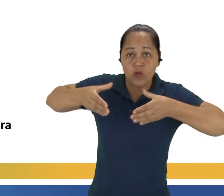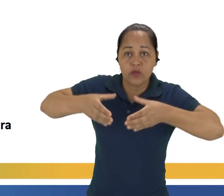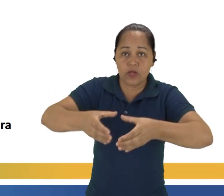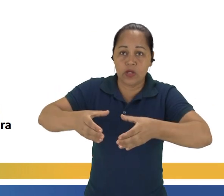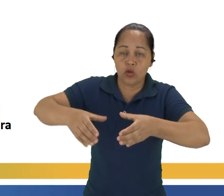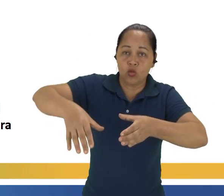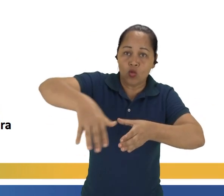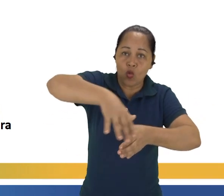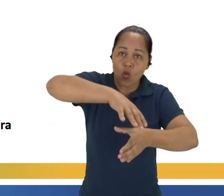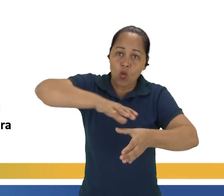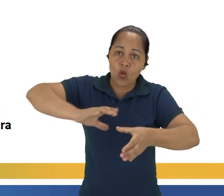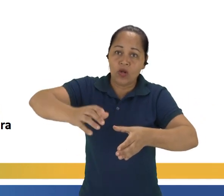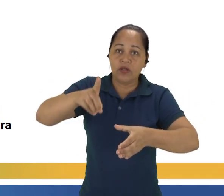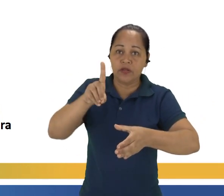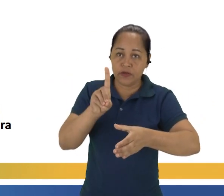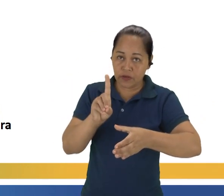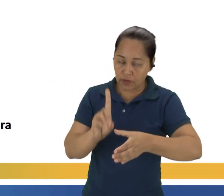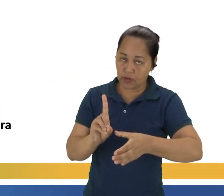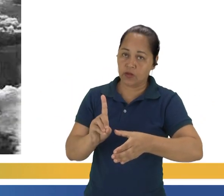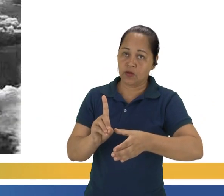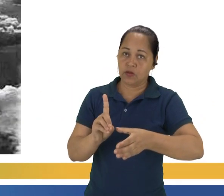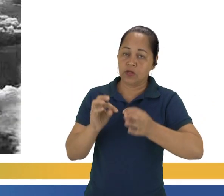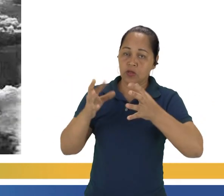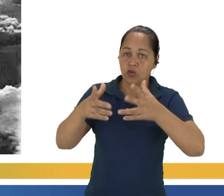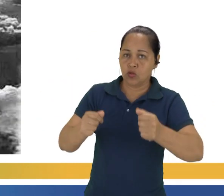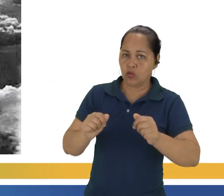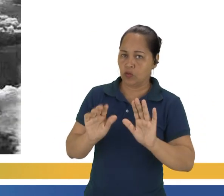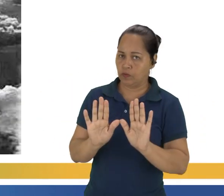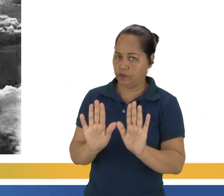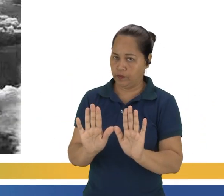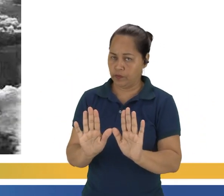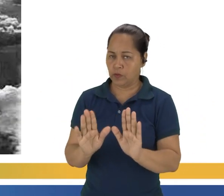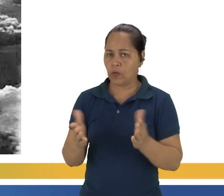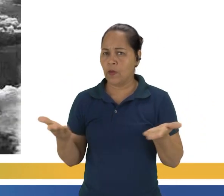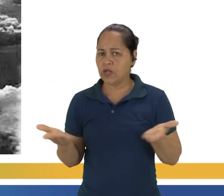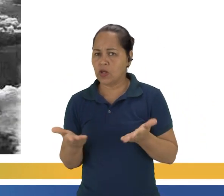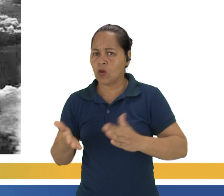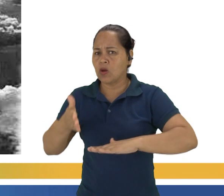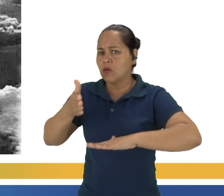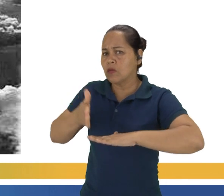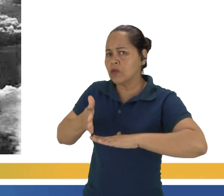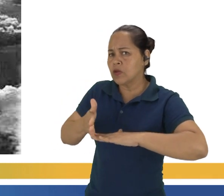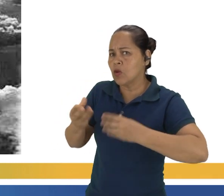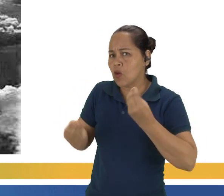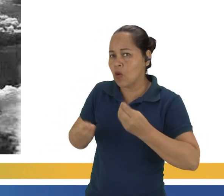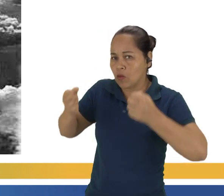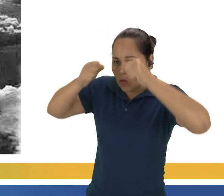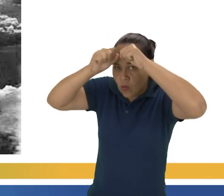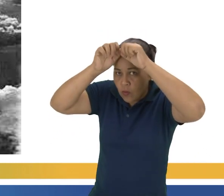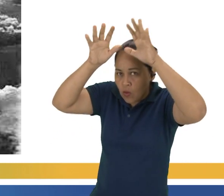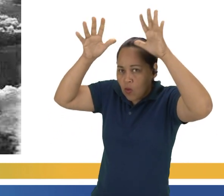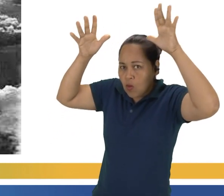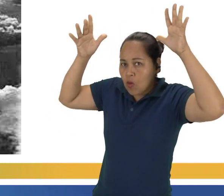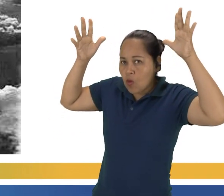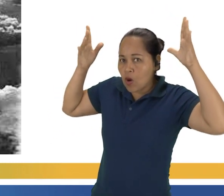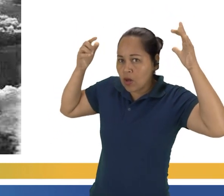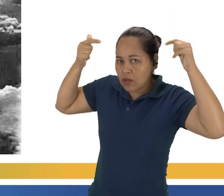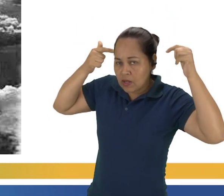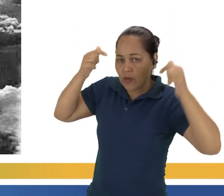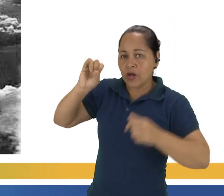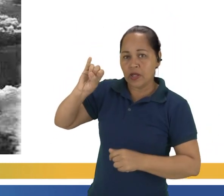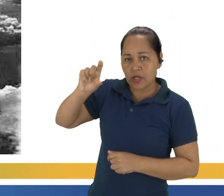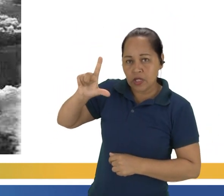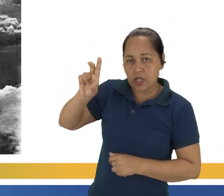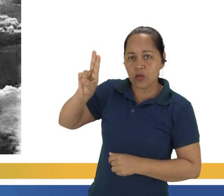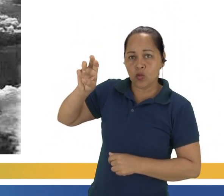até o centrismo agora e o pensamento moderno pensamento moderno iluminismo lembra as luzes da razão